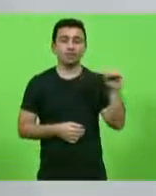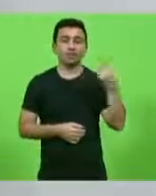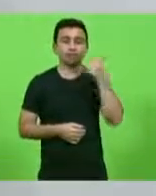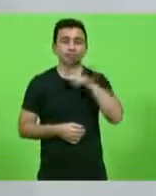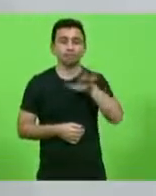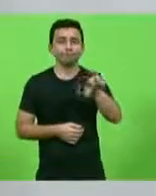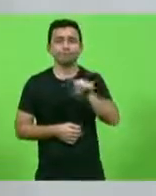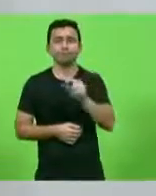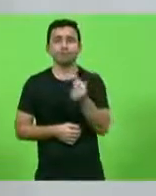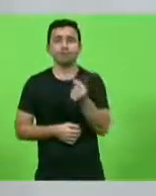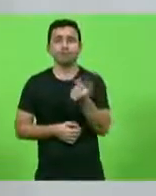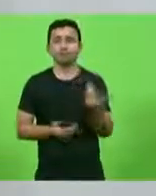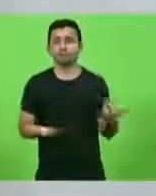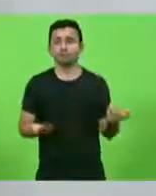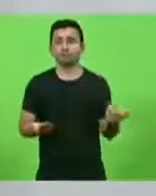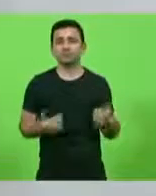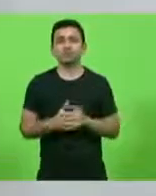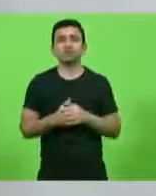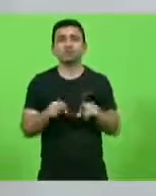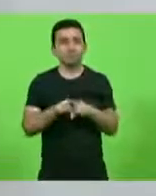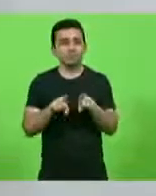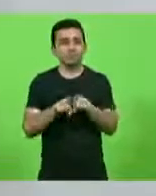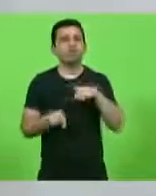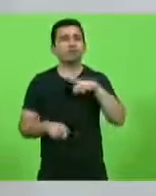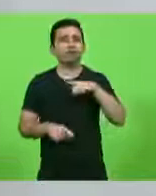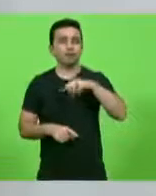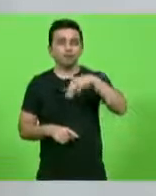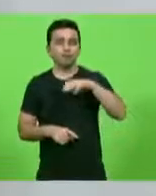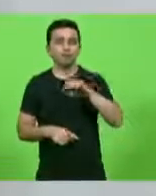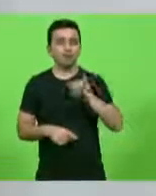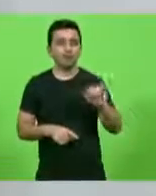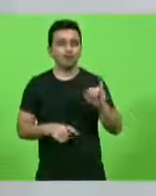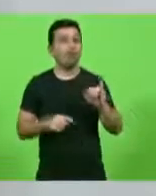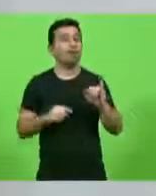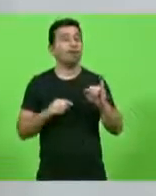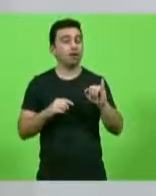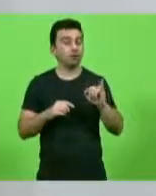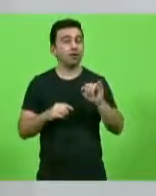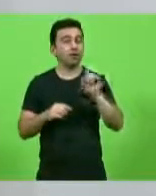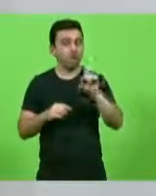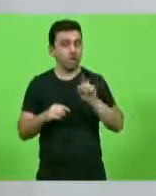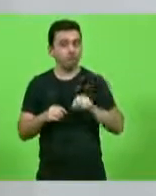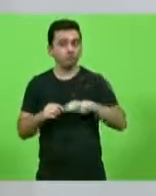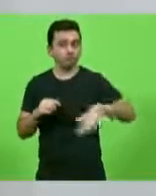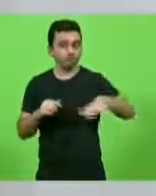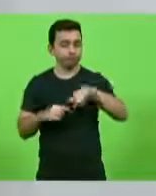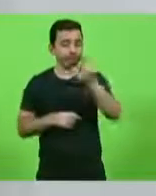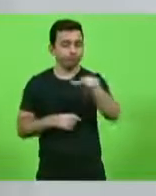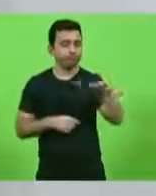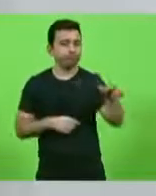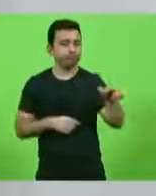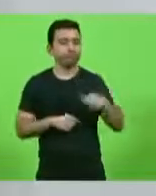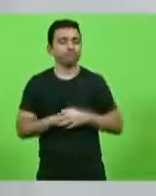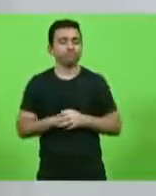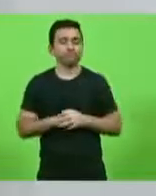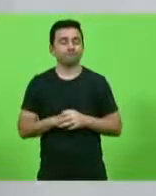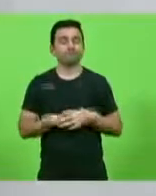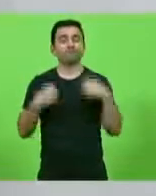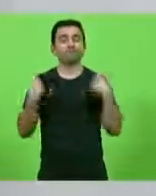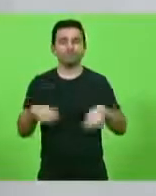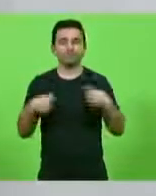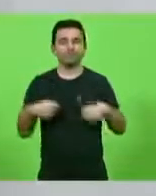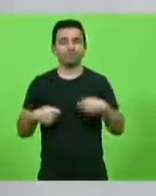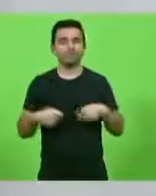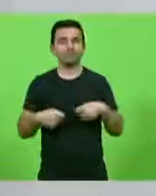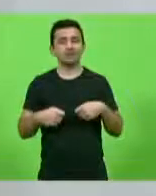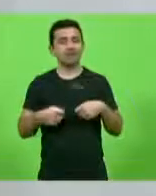serão beneficiadas, sendo que também tem as MEIs, que são os microempreendedores individuais. Então, nós precisamos que tenha